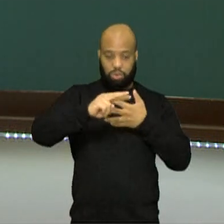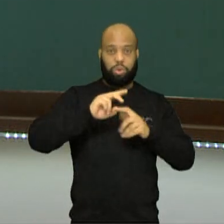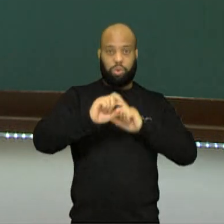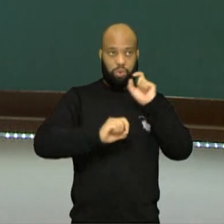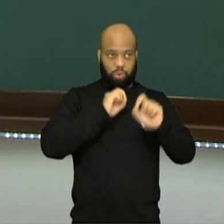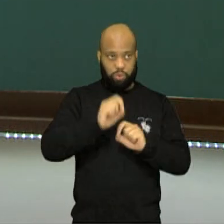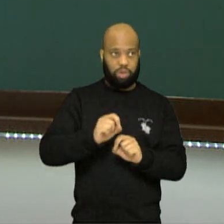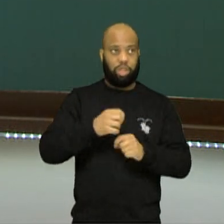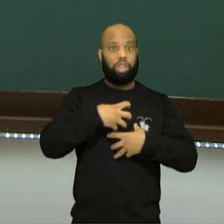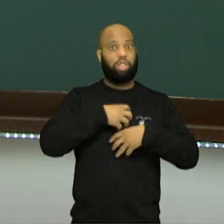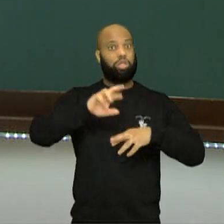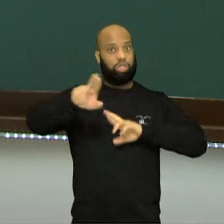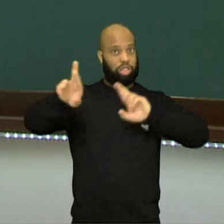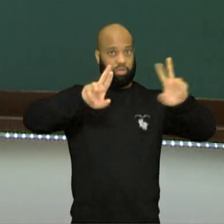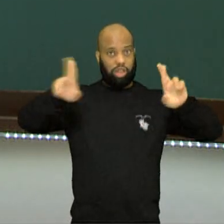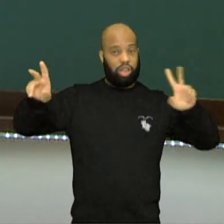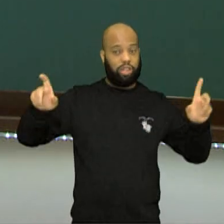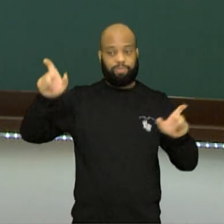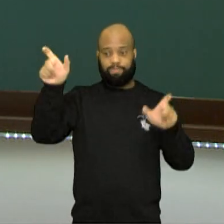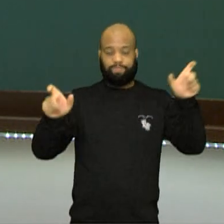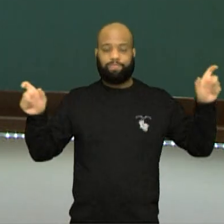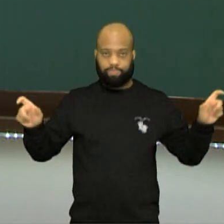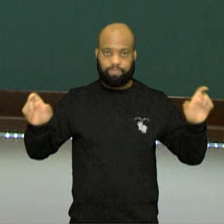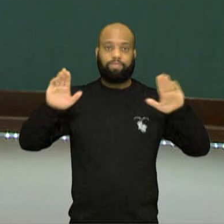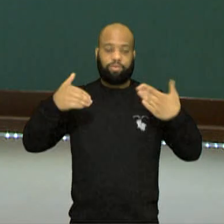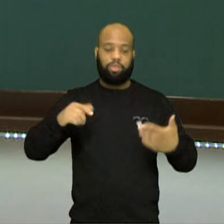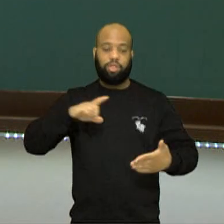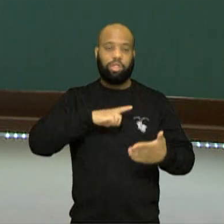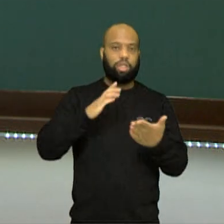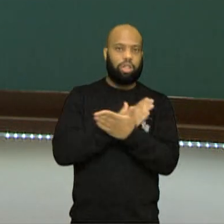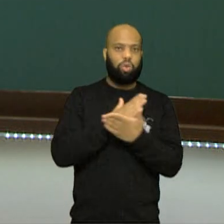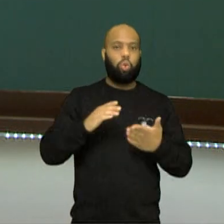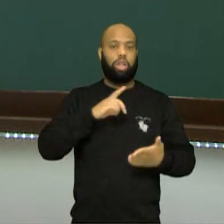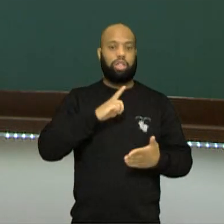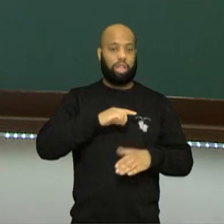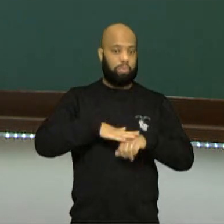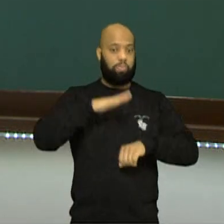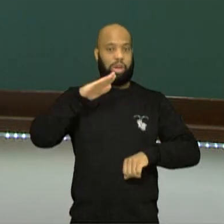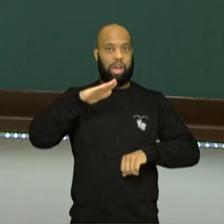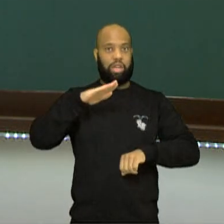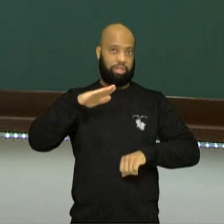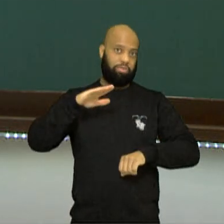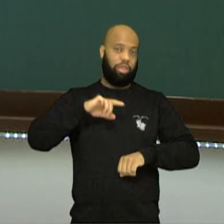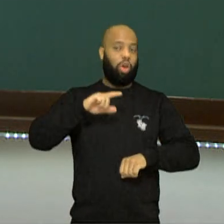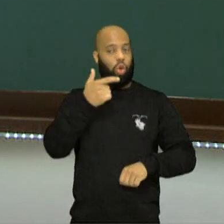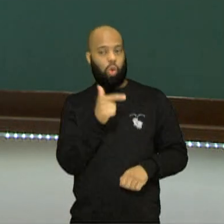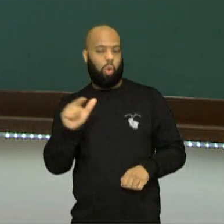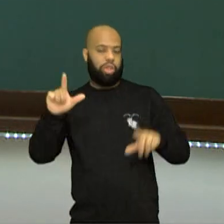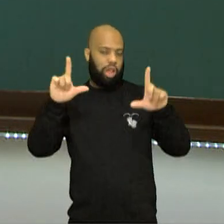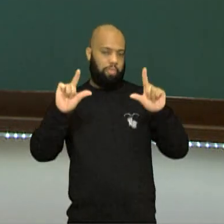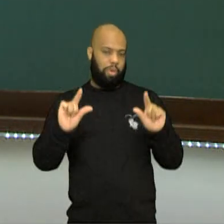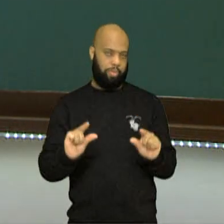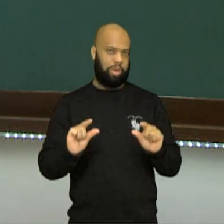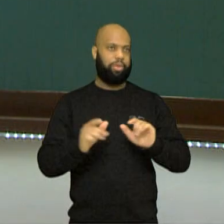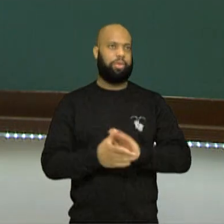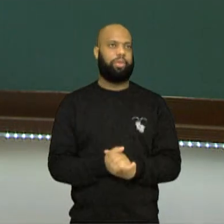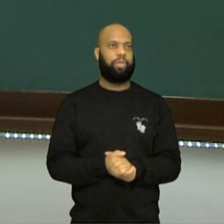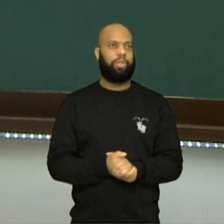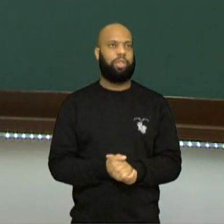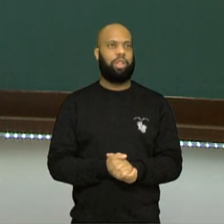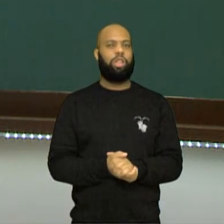afetam diferentemente as pessoas. Algumas pessoas mais intensidade e com outras pessoas em menos